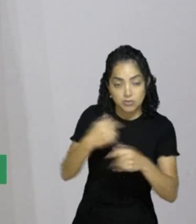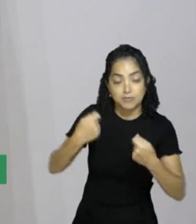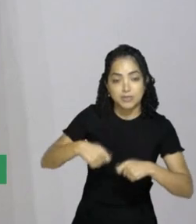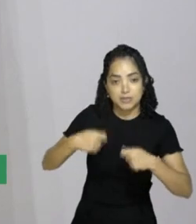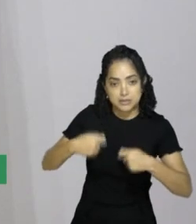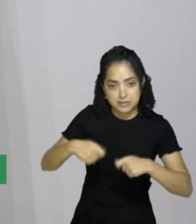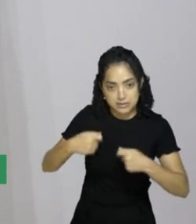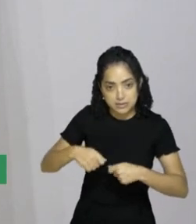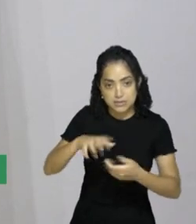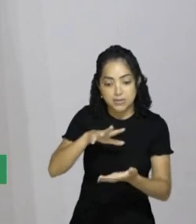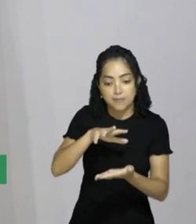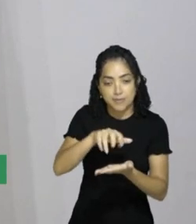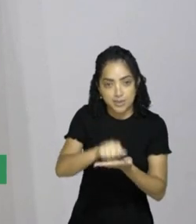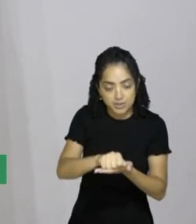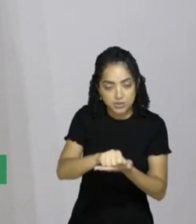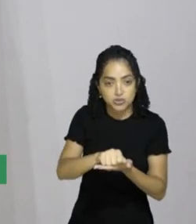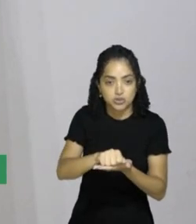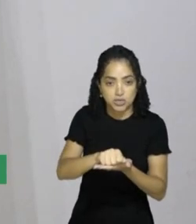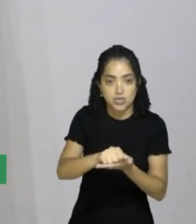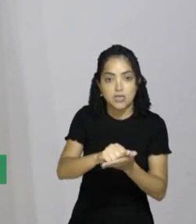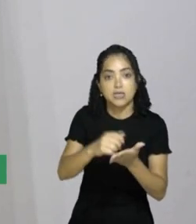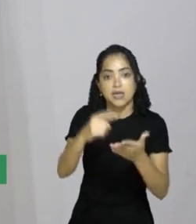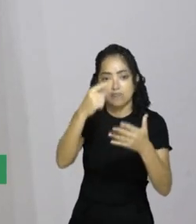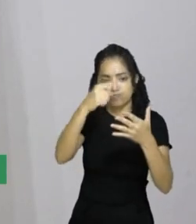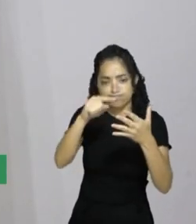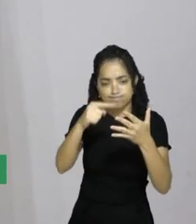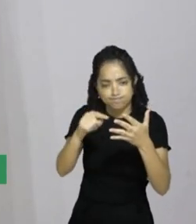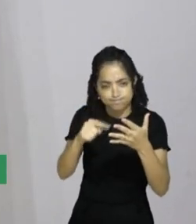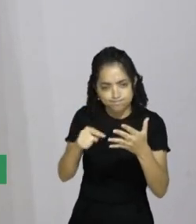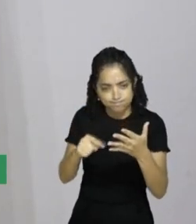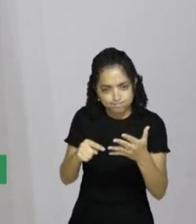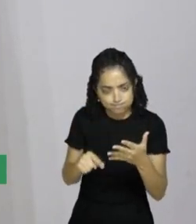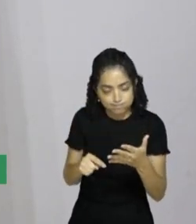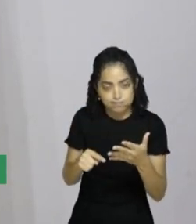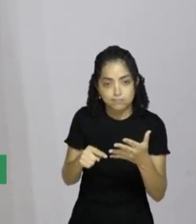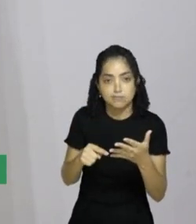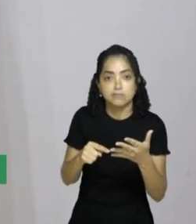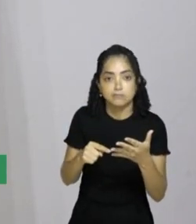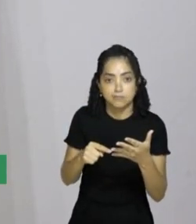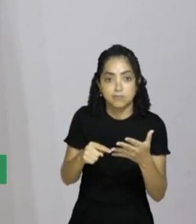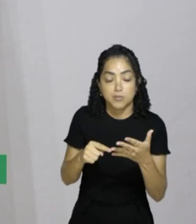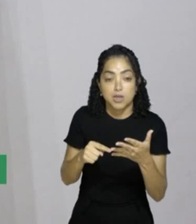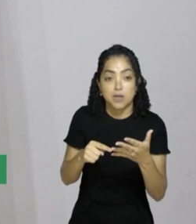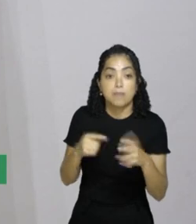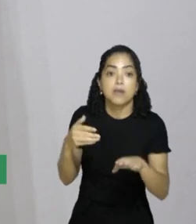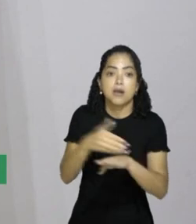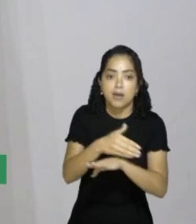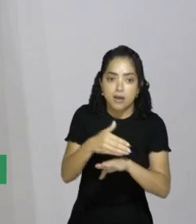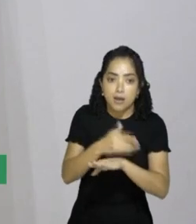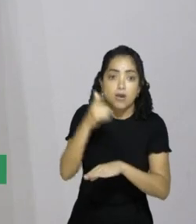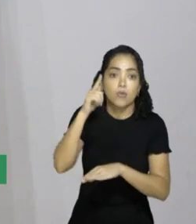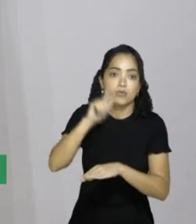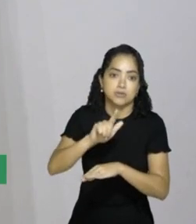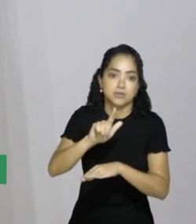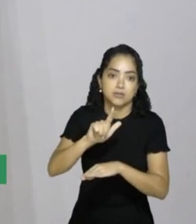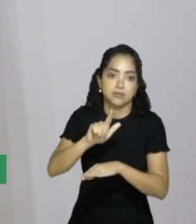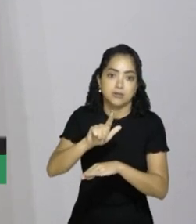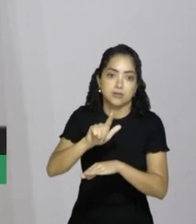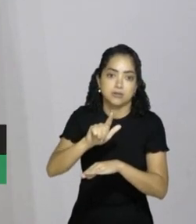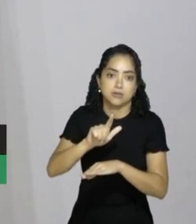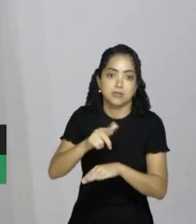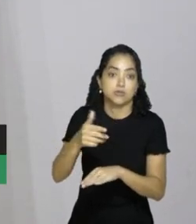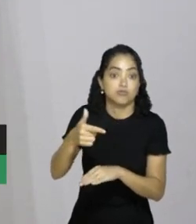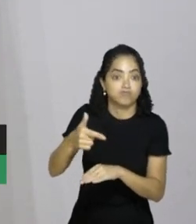preencher requisitos duríssimos Deputado antídoto para poder ter acesso a uma arma de fogo nós